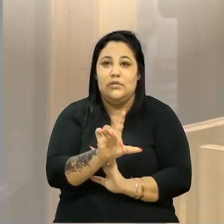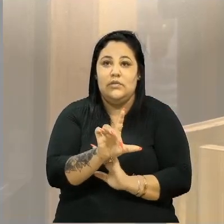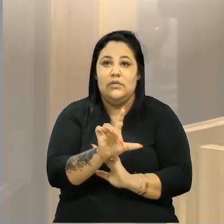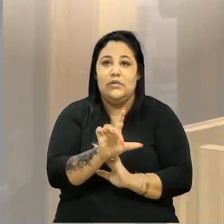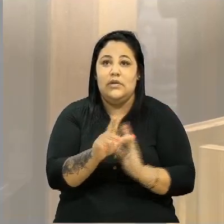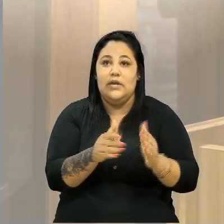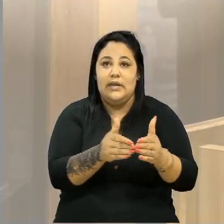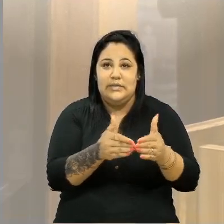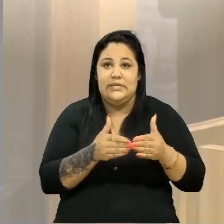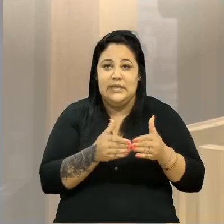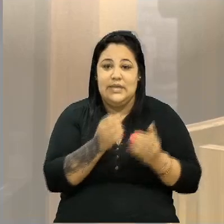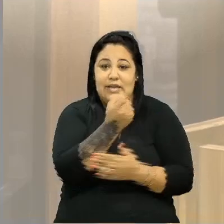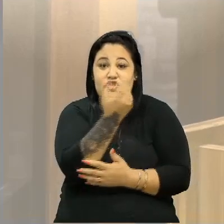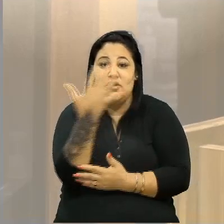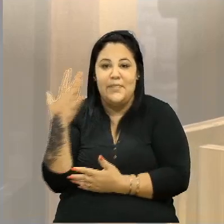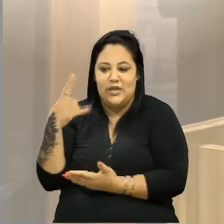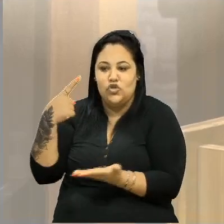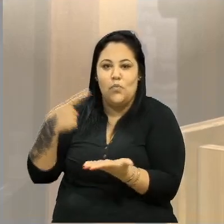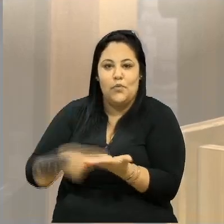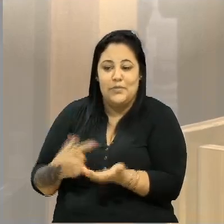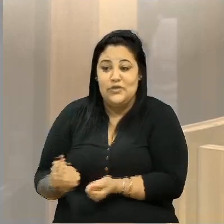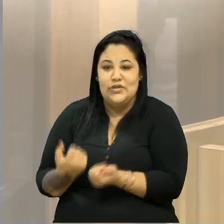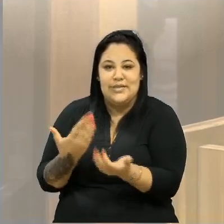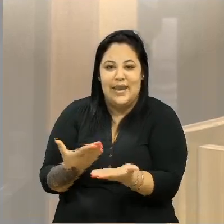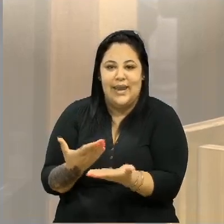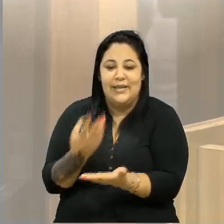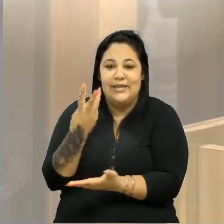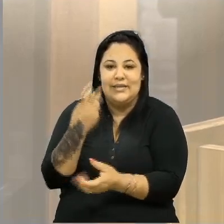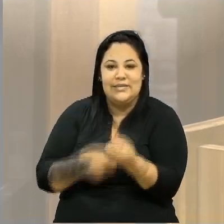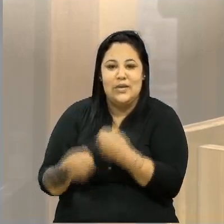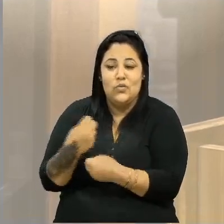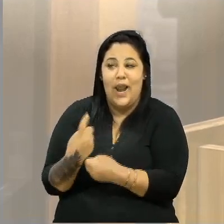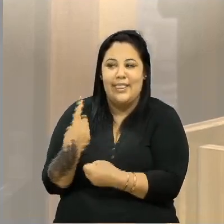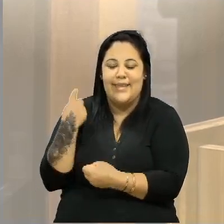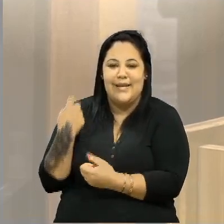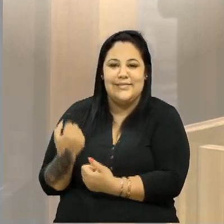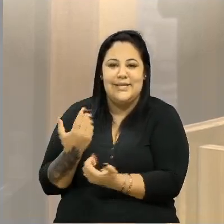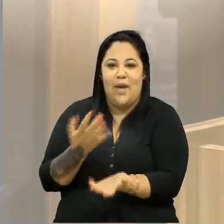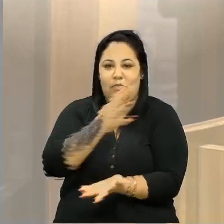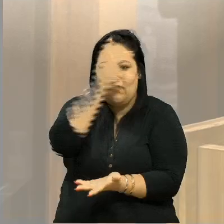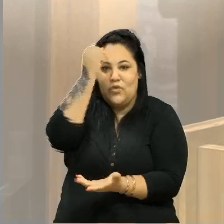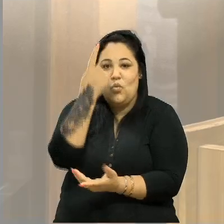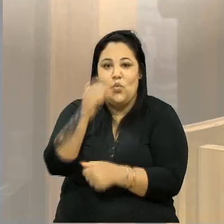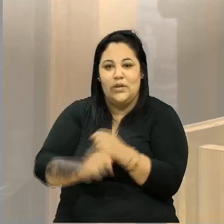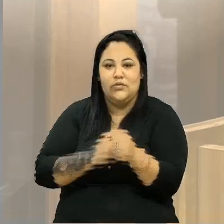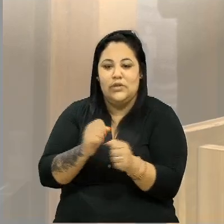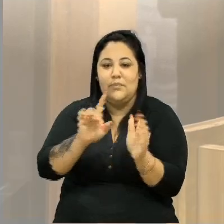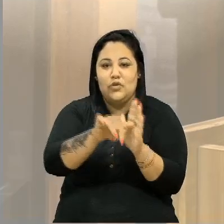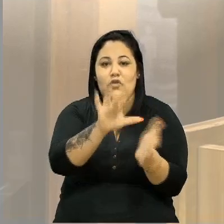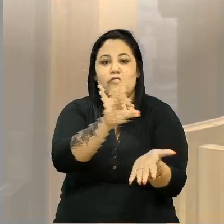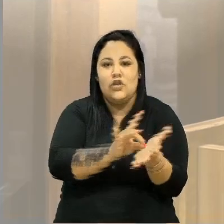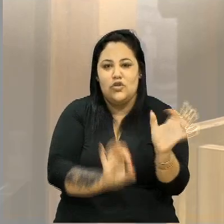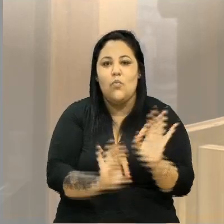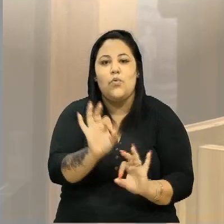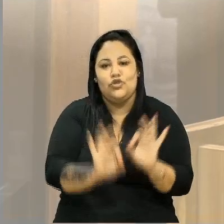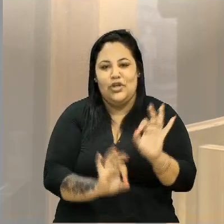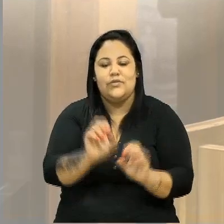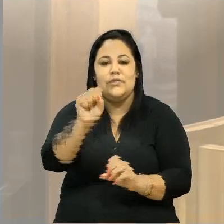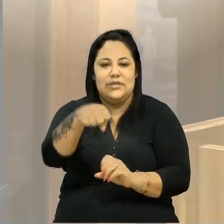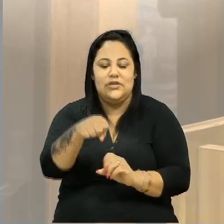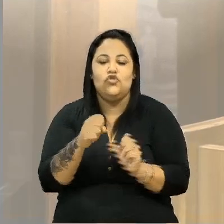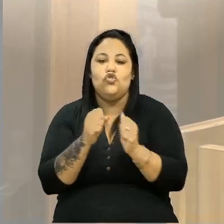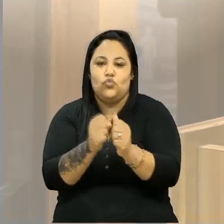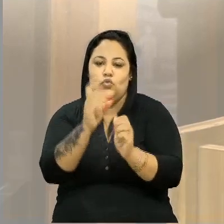e Compromisso, entregue há 3 anos atrás para a Prefeitura. 1 ano depois, eles instituíram esse mesmo projeto por